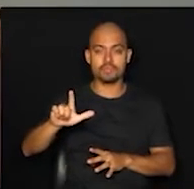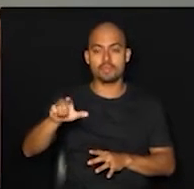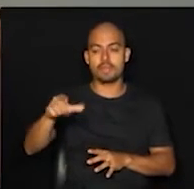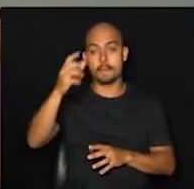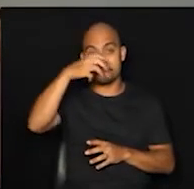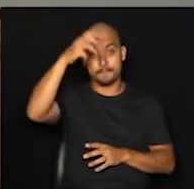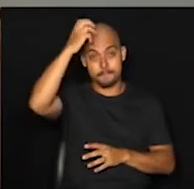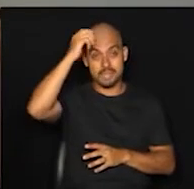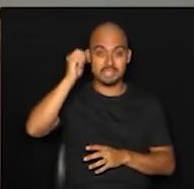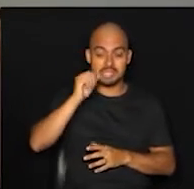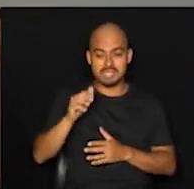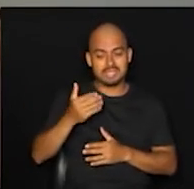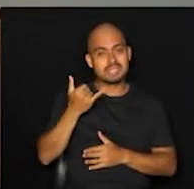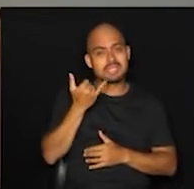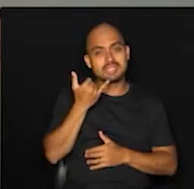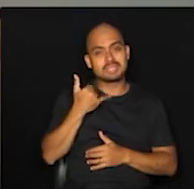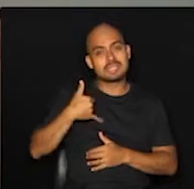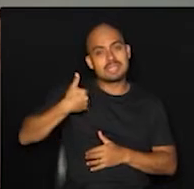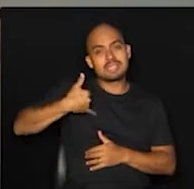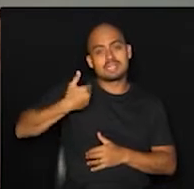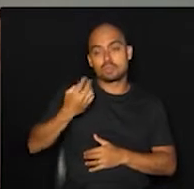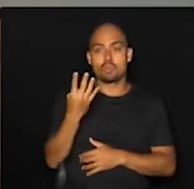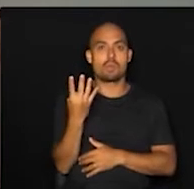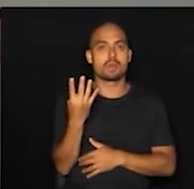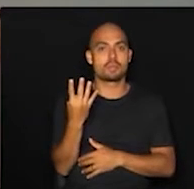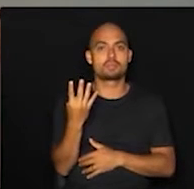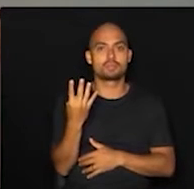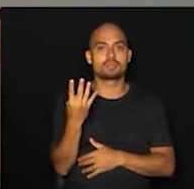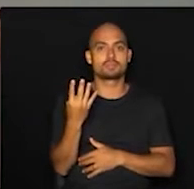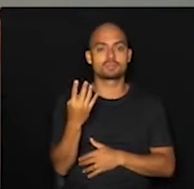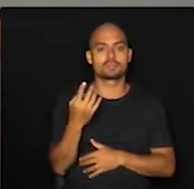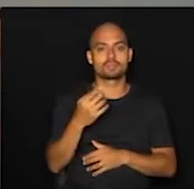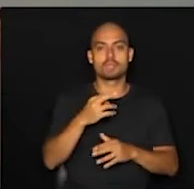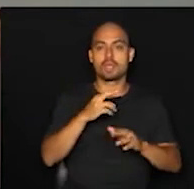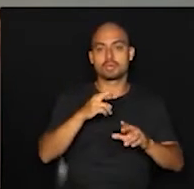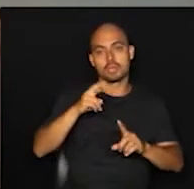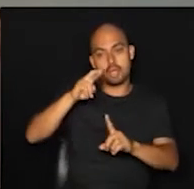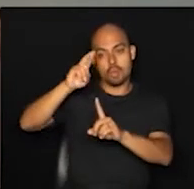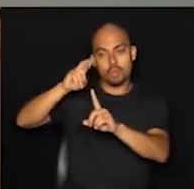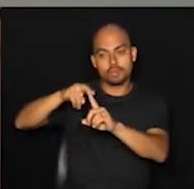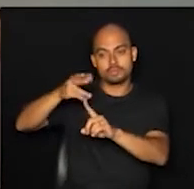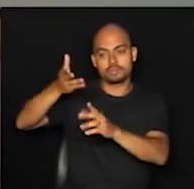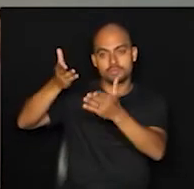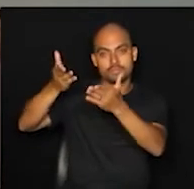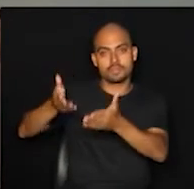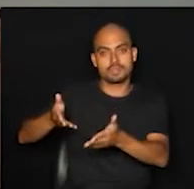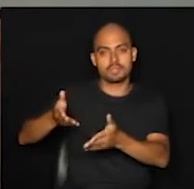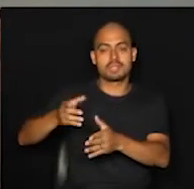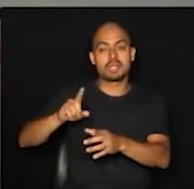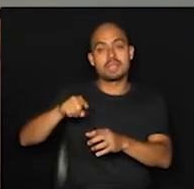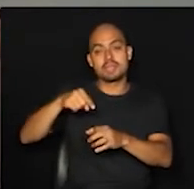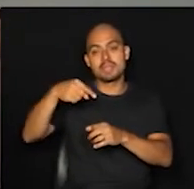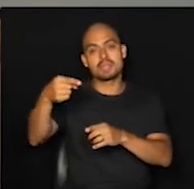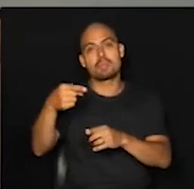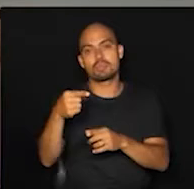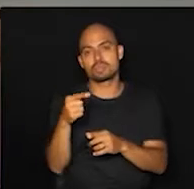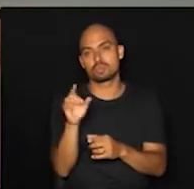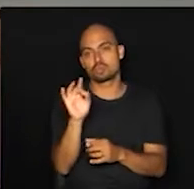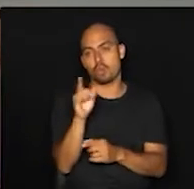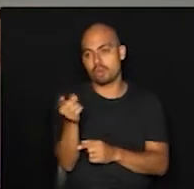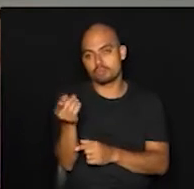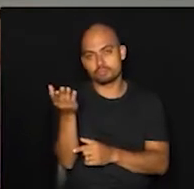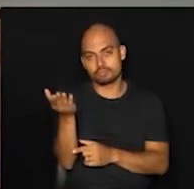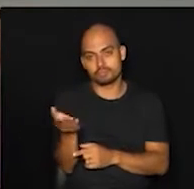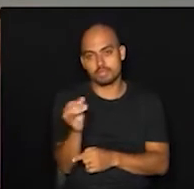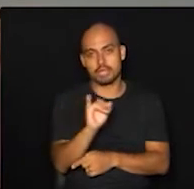muito criancinha, com 4 anos de idade. Foi reconhecida pelo Senado do Império. E aí, dali em diante, só tinha ela e a